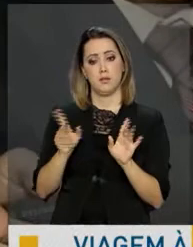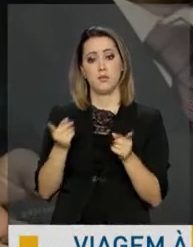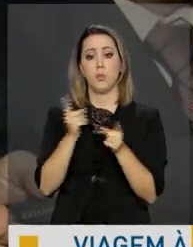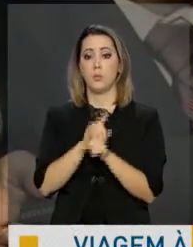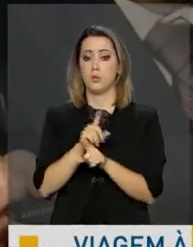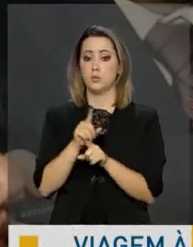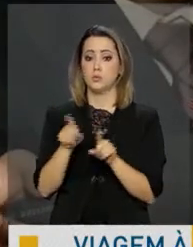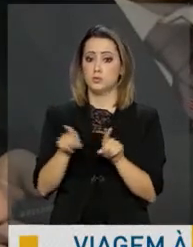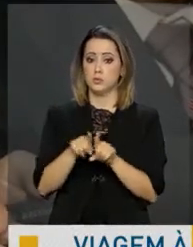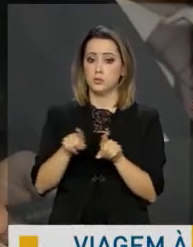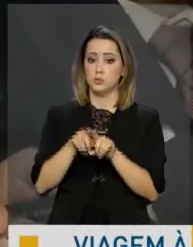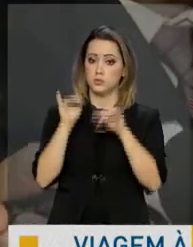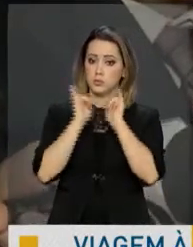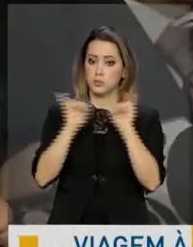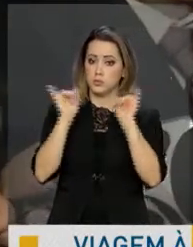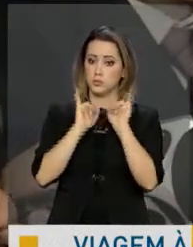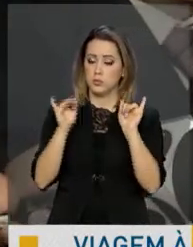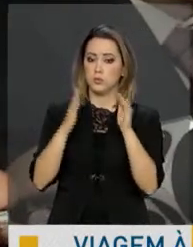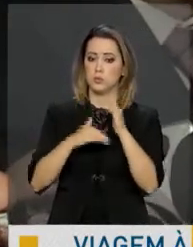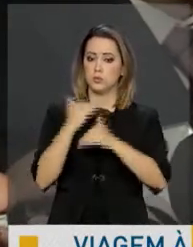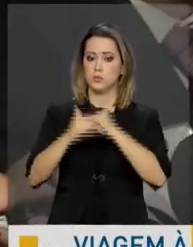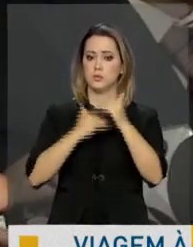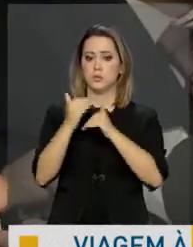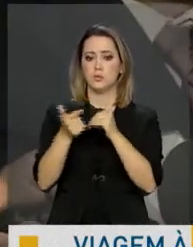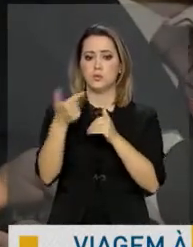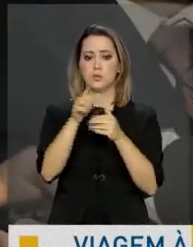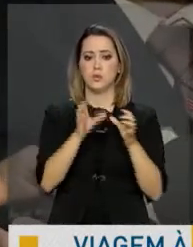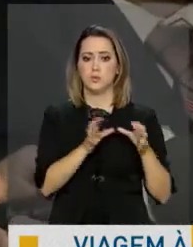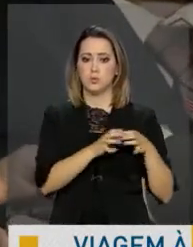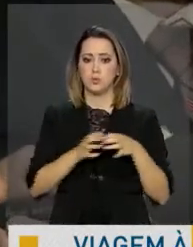se disseminando o crescimento em outros